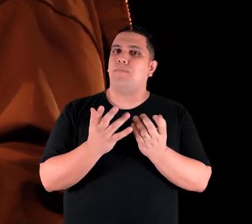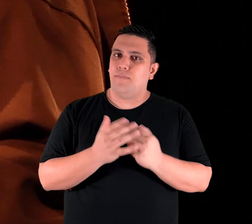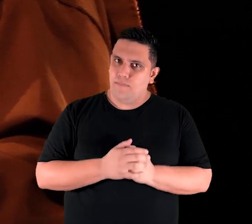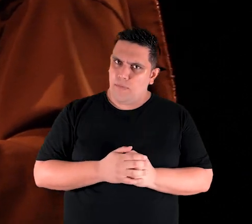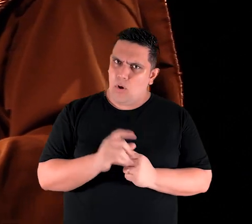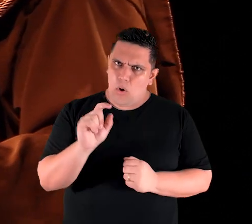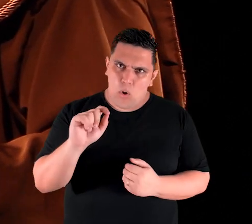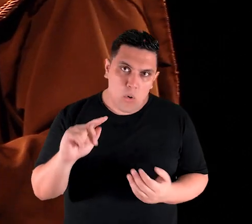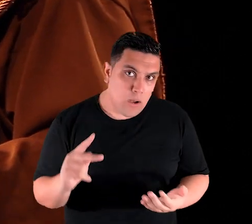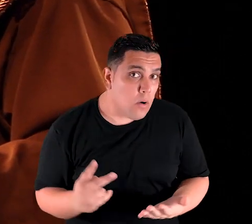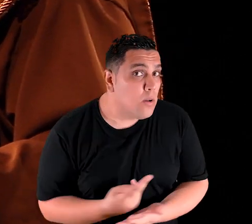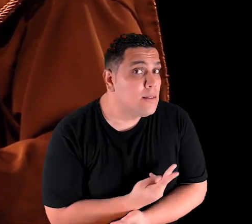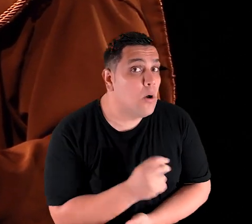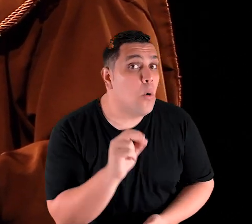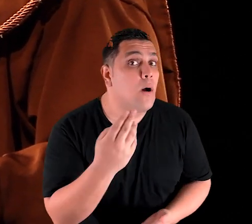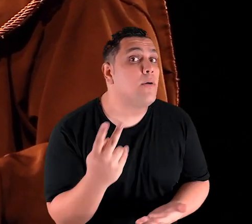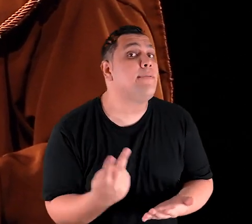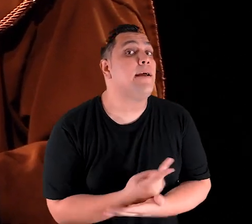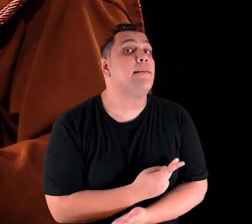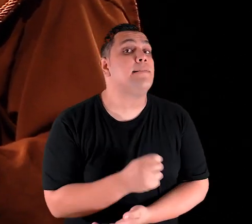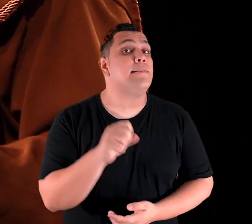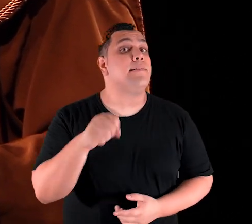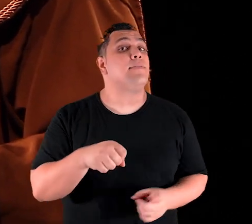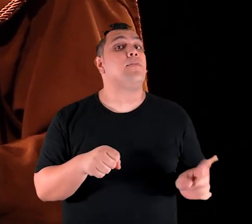Ou acontece?